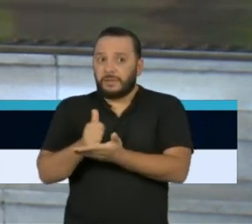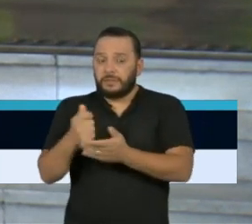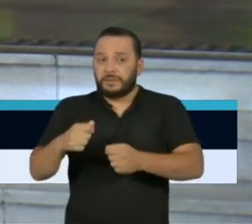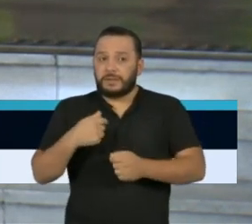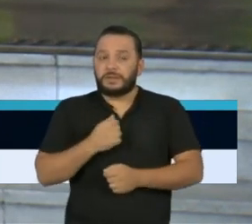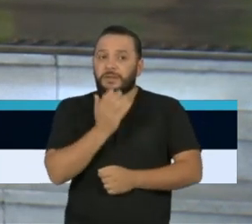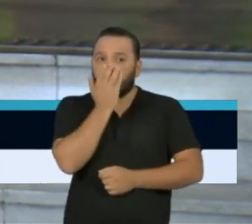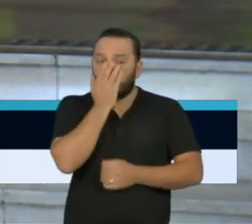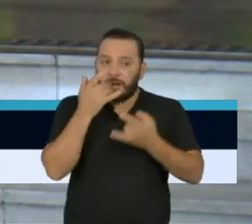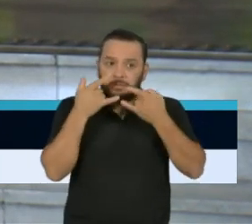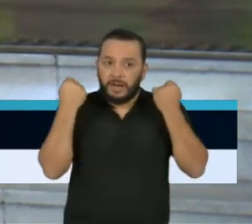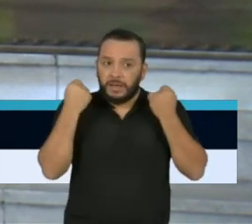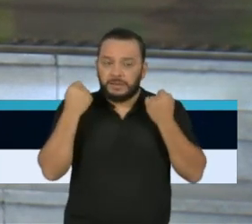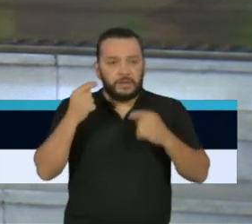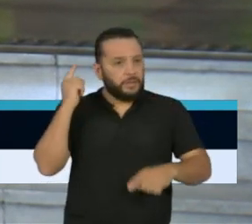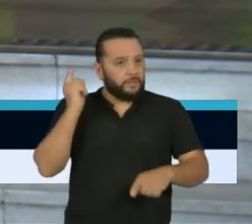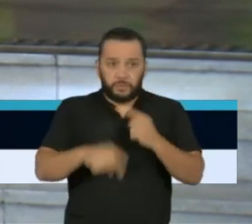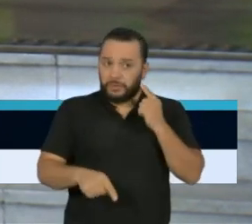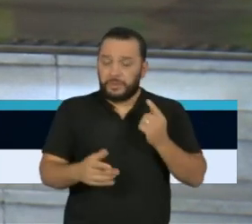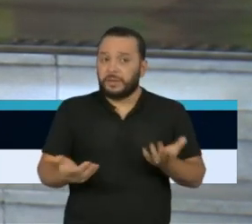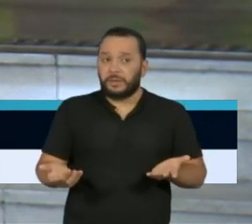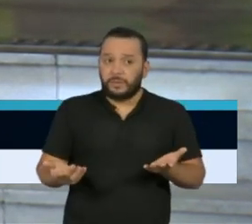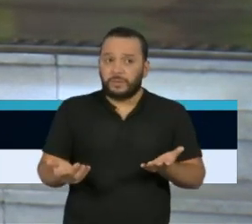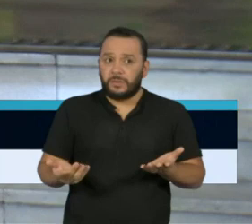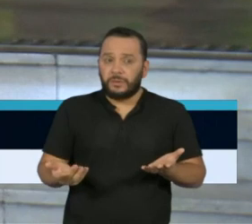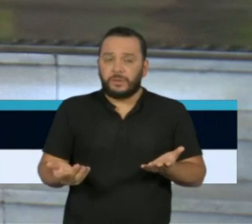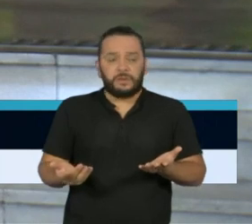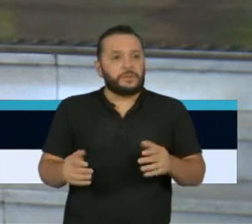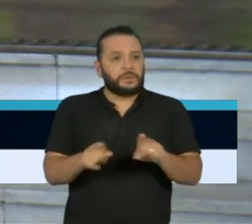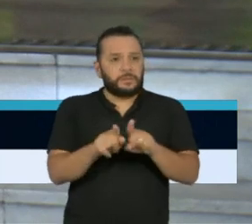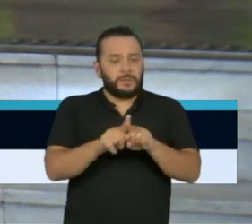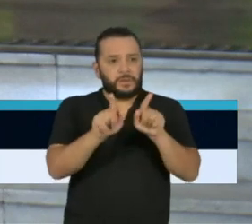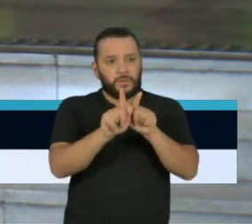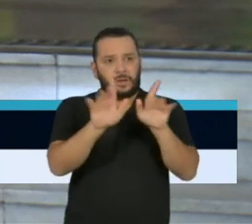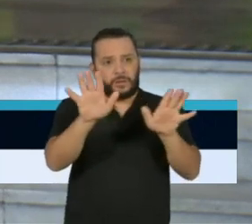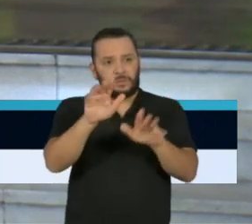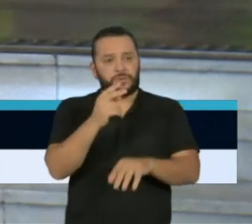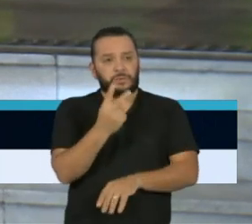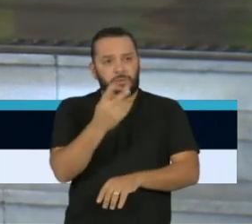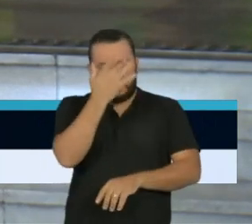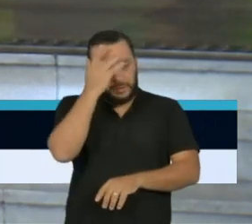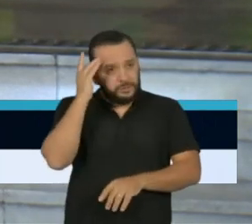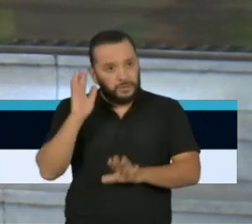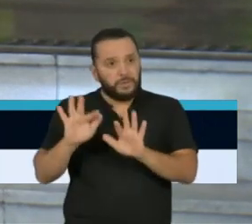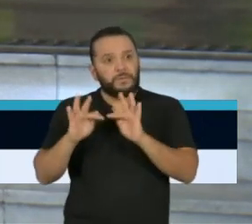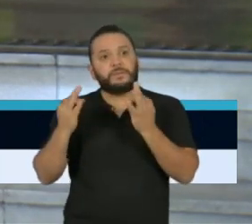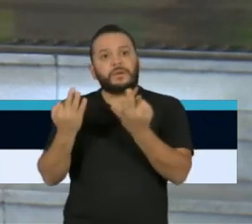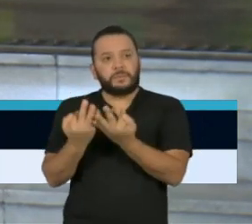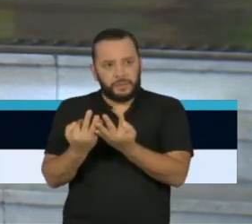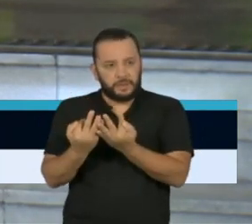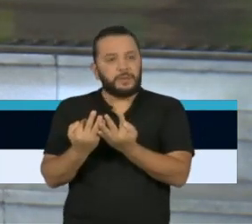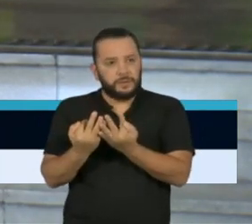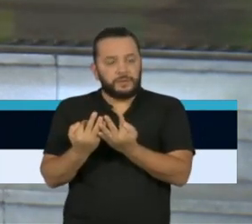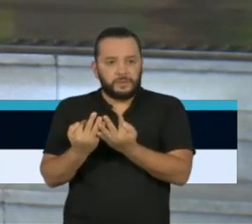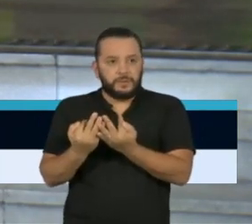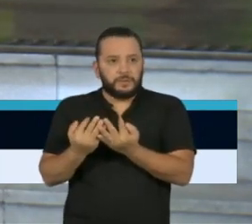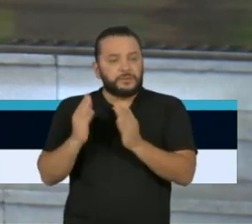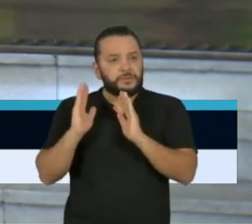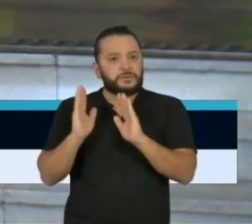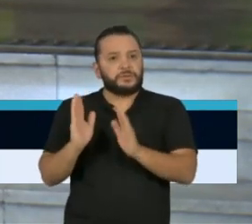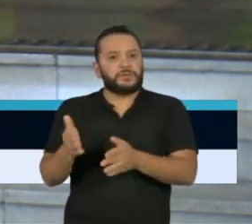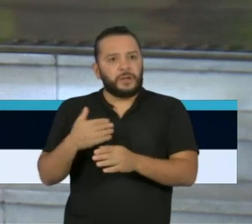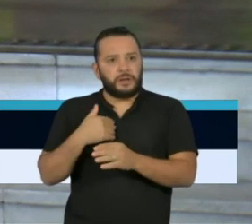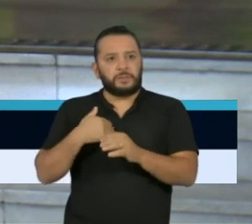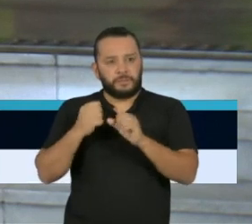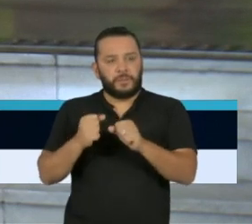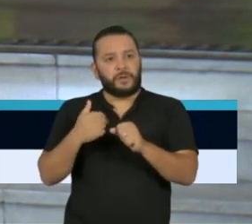Sem máscara, não podem entrar. E em Guarulhos também, 2 pessoas da mesma família só podem entrar no supermercado, não pode entrar a família aí com todo